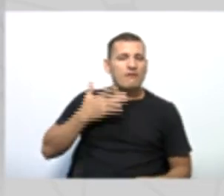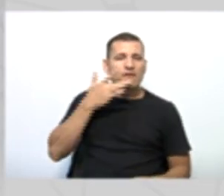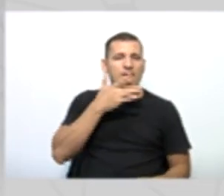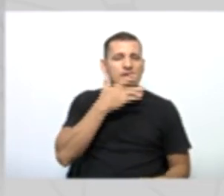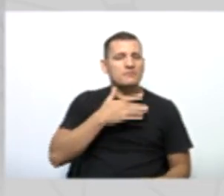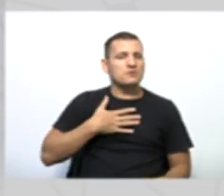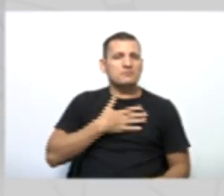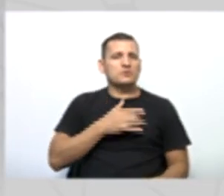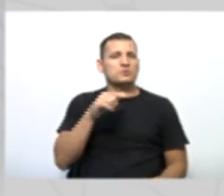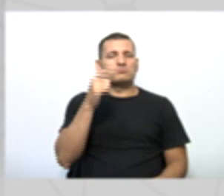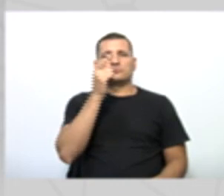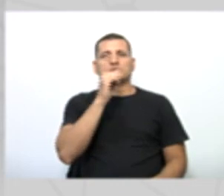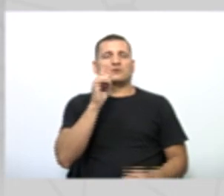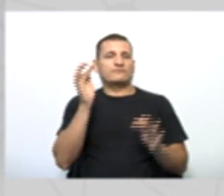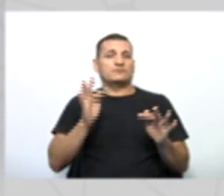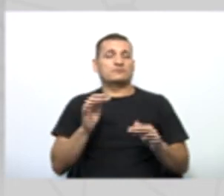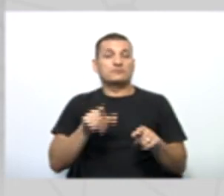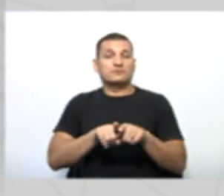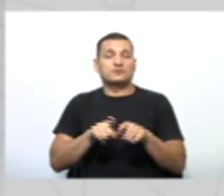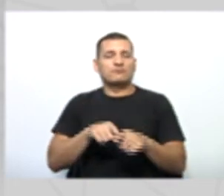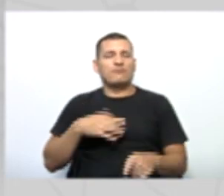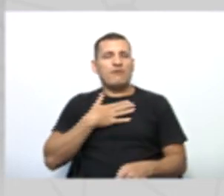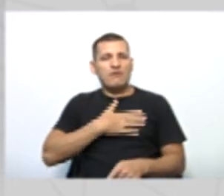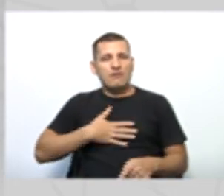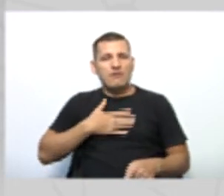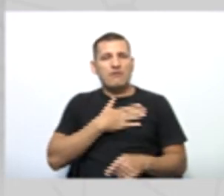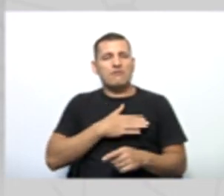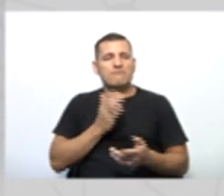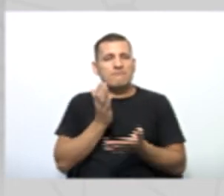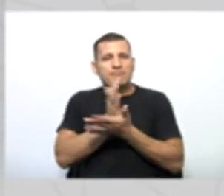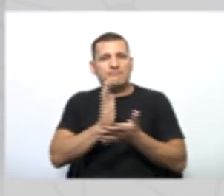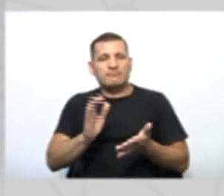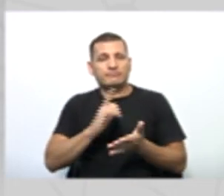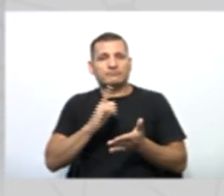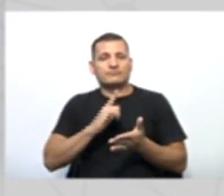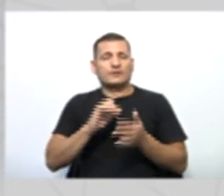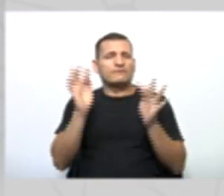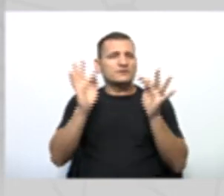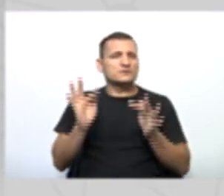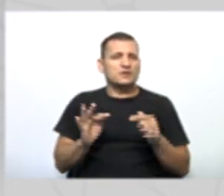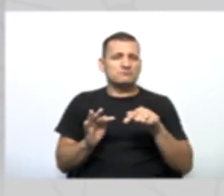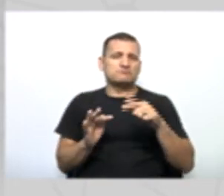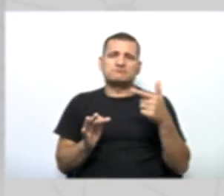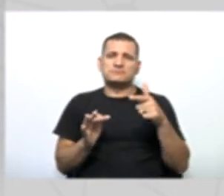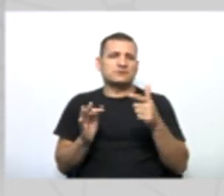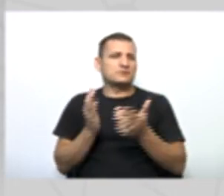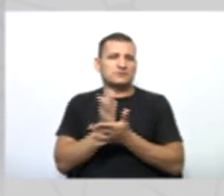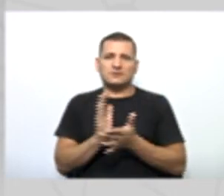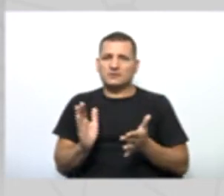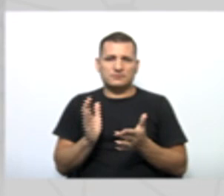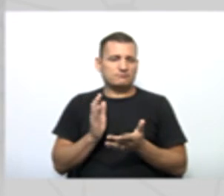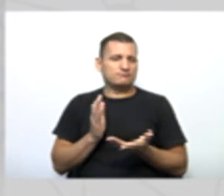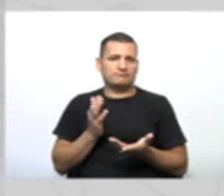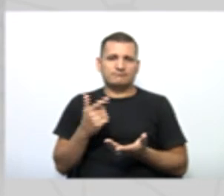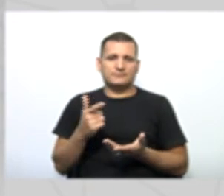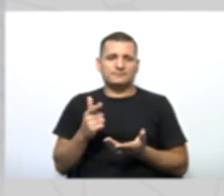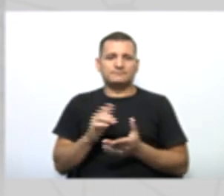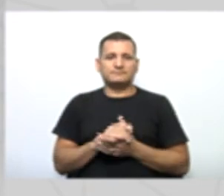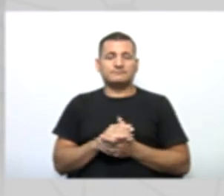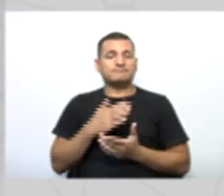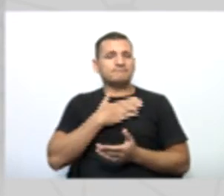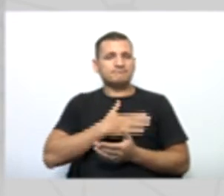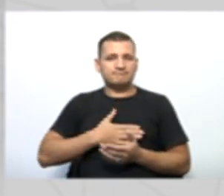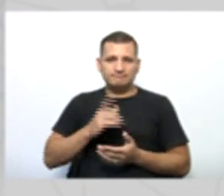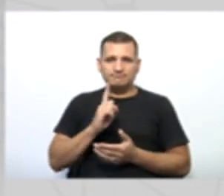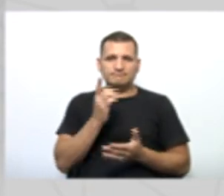E o prazer, ele acaba. A felicidade é uma ideia que é infinita, que nos transcende. Já o prazer não,